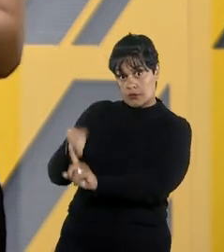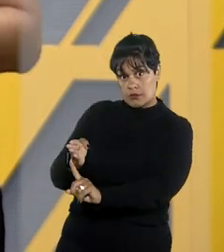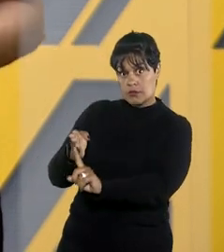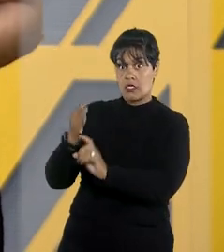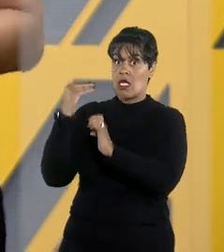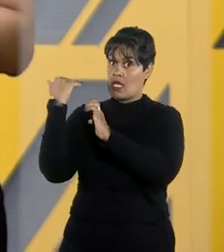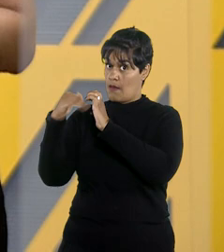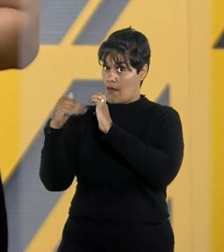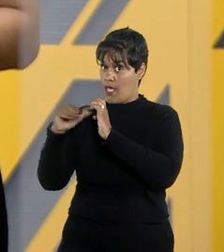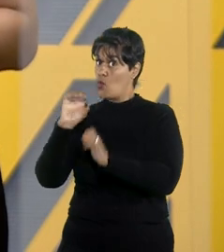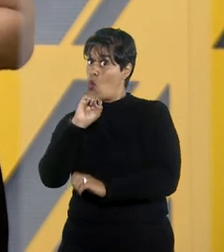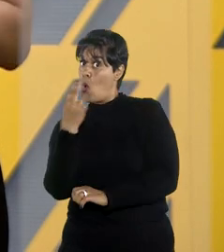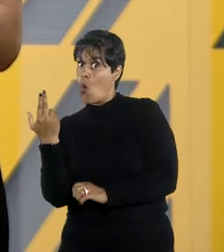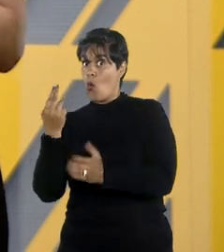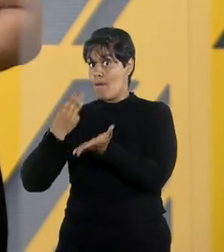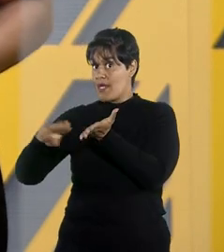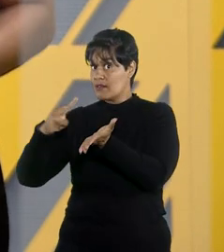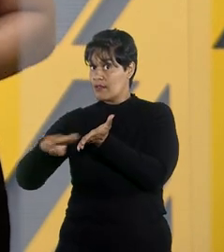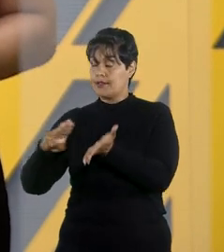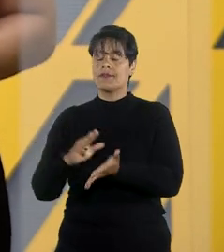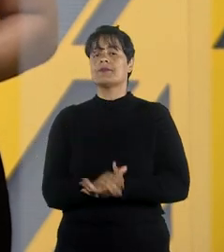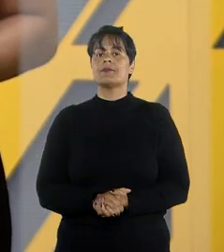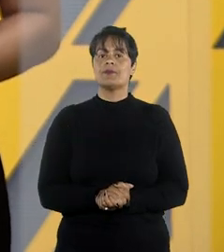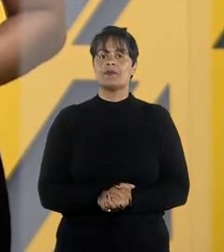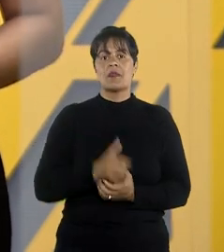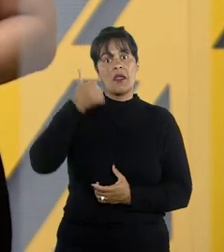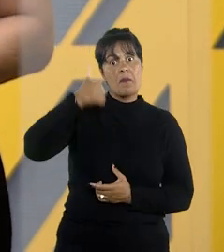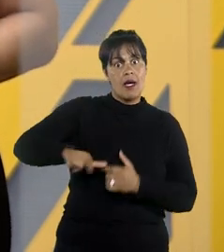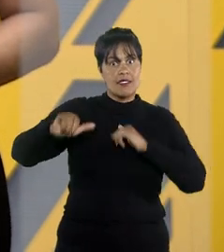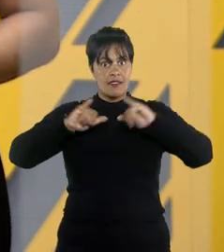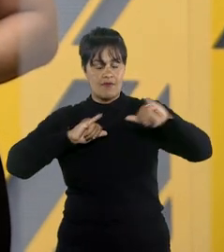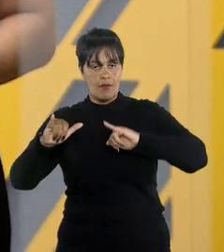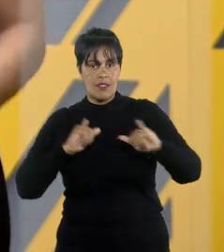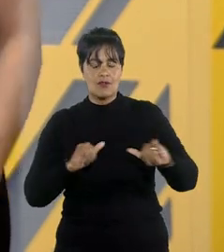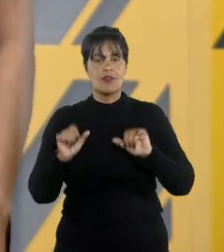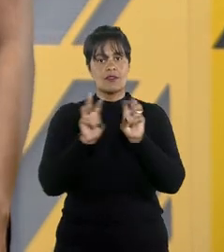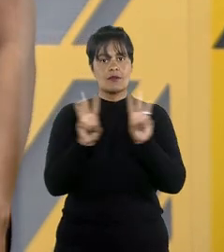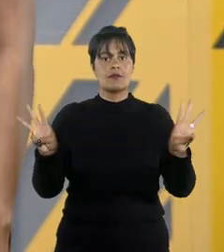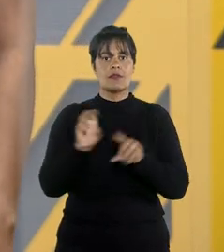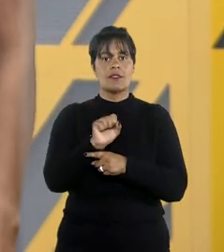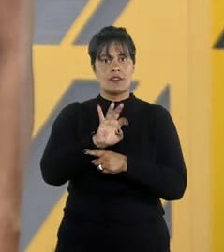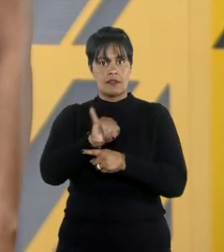e-mail ou SMS. Você confere outras notícias no site do STJ